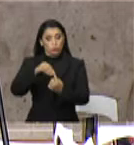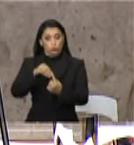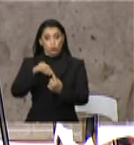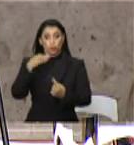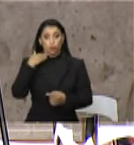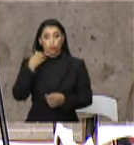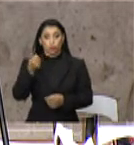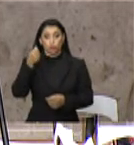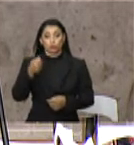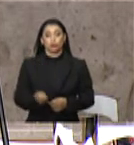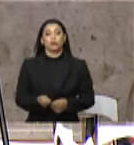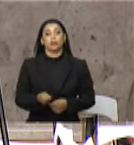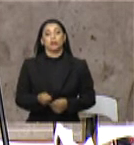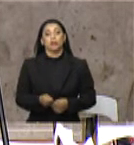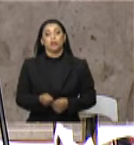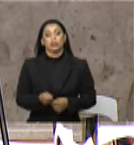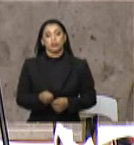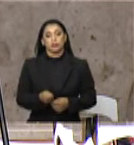determinando